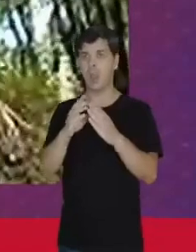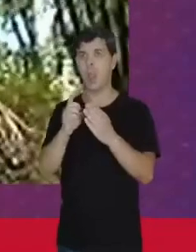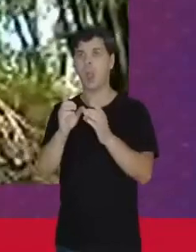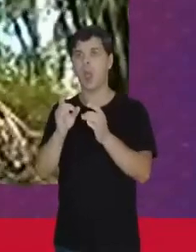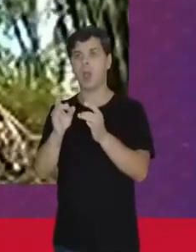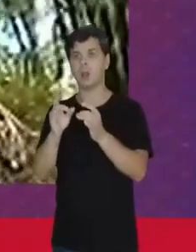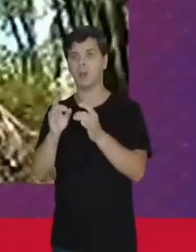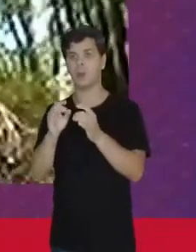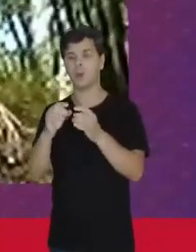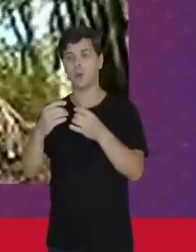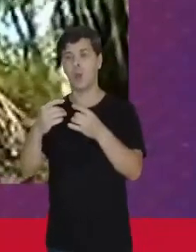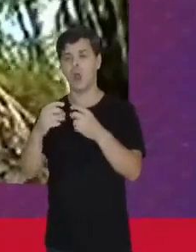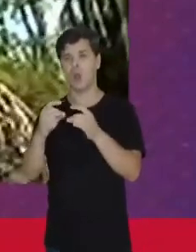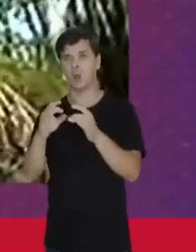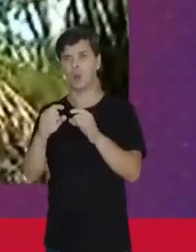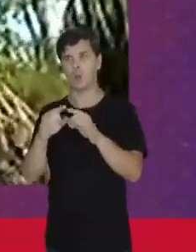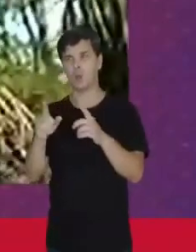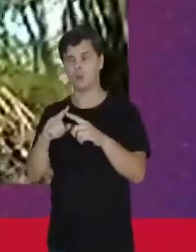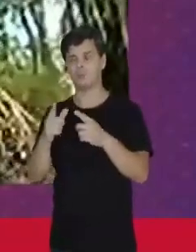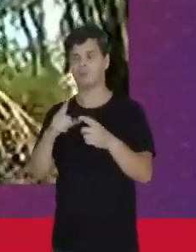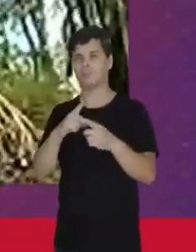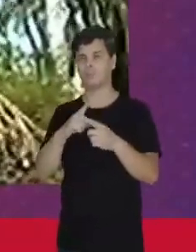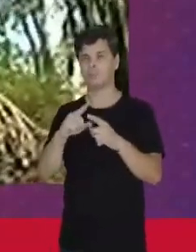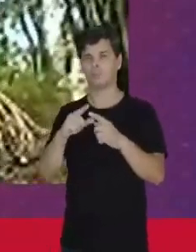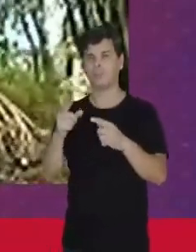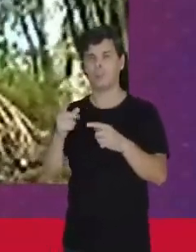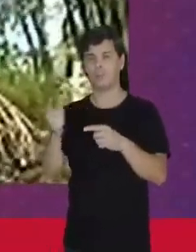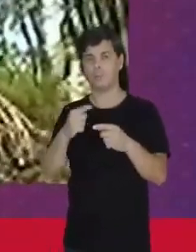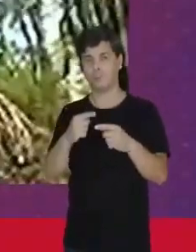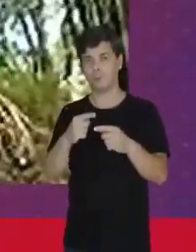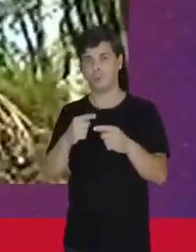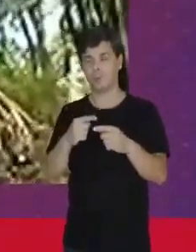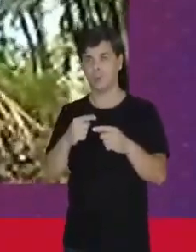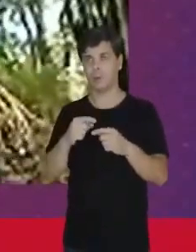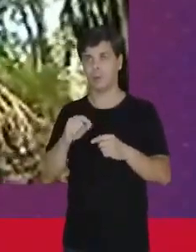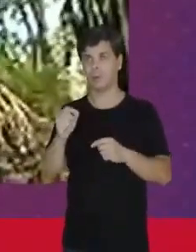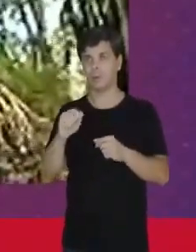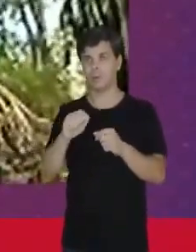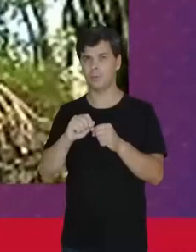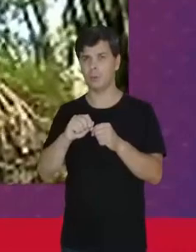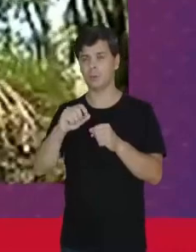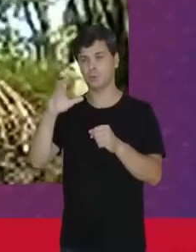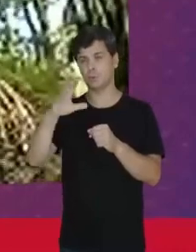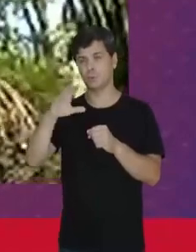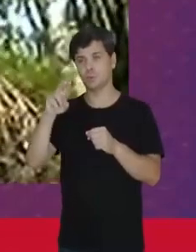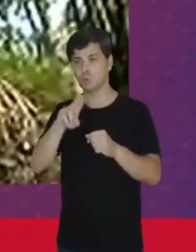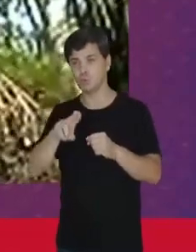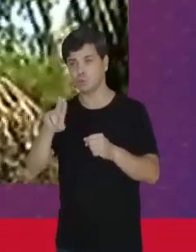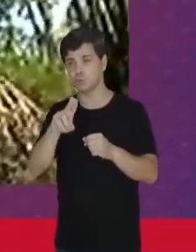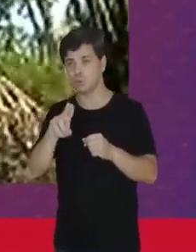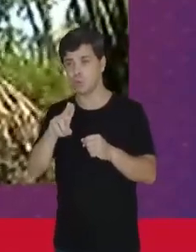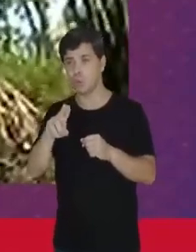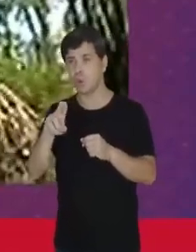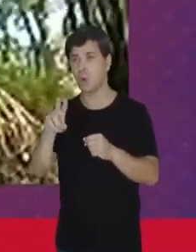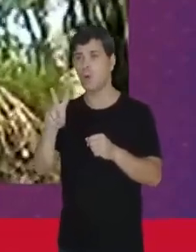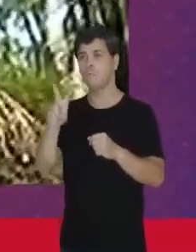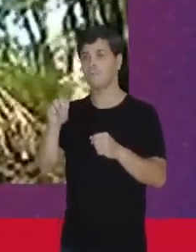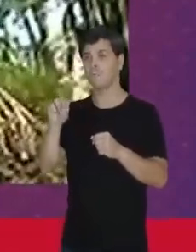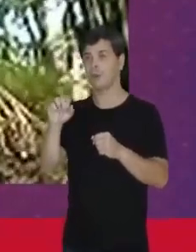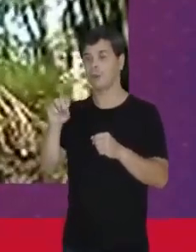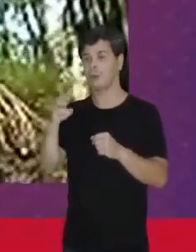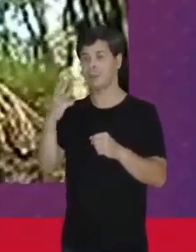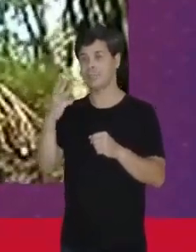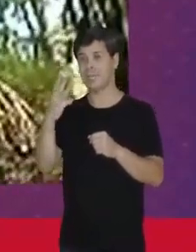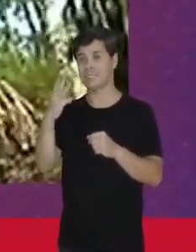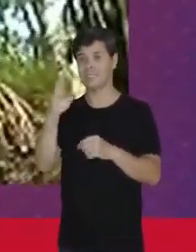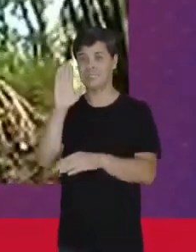plantar. Então, o arrendatário veio e fez aplicação de veneno 3 horas da tarde,